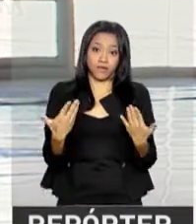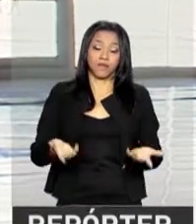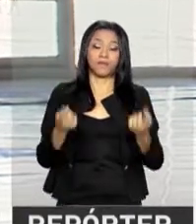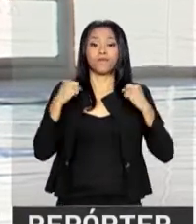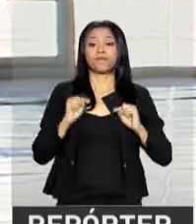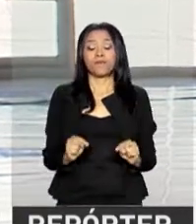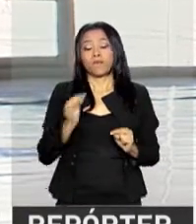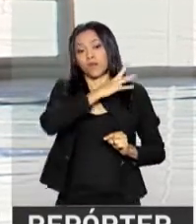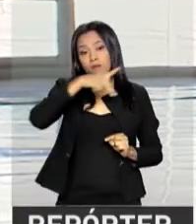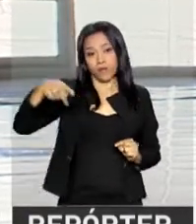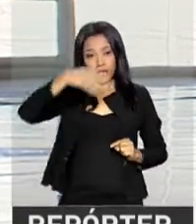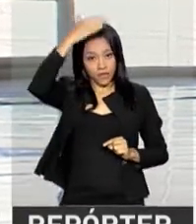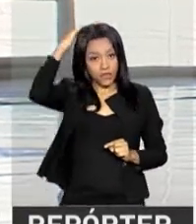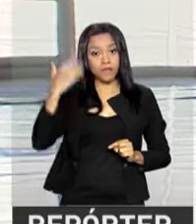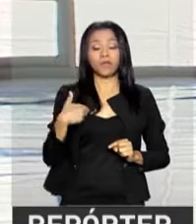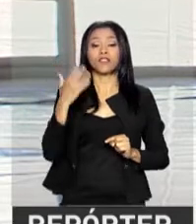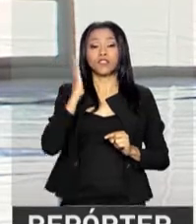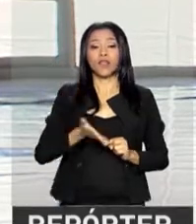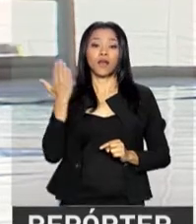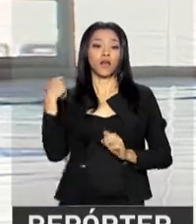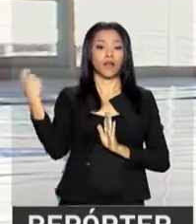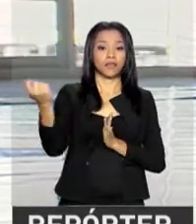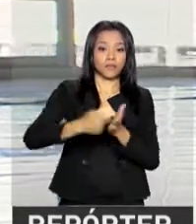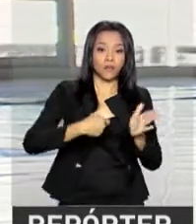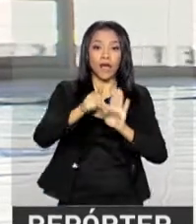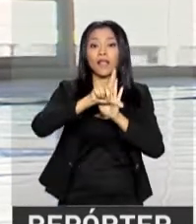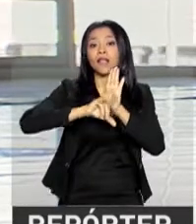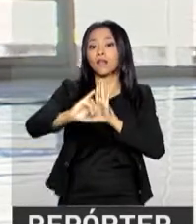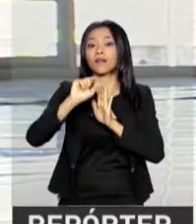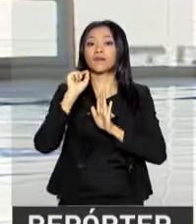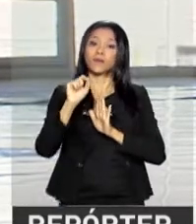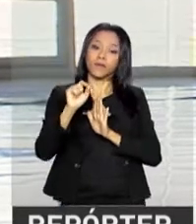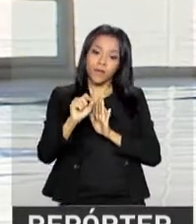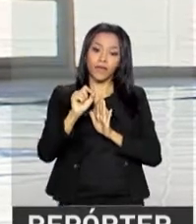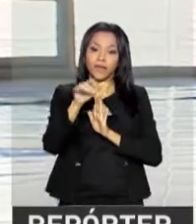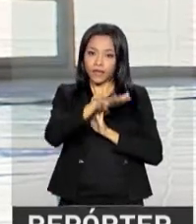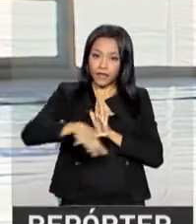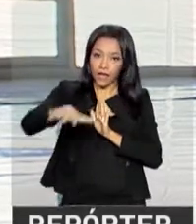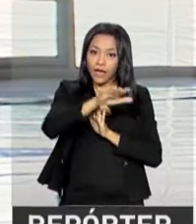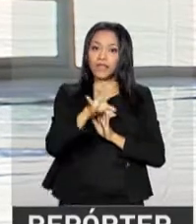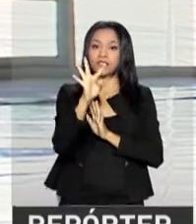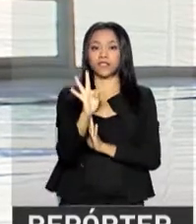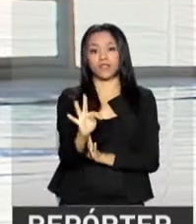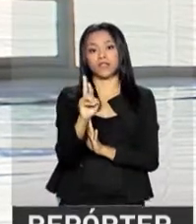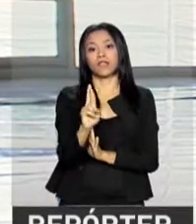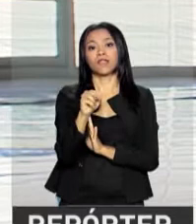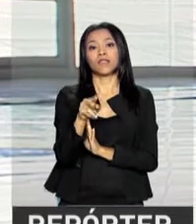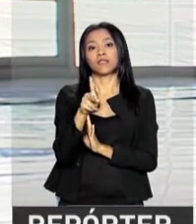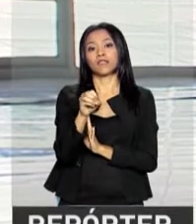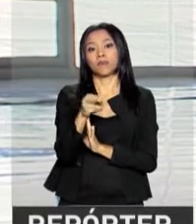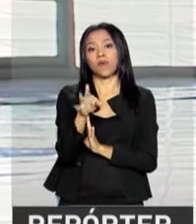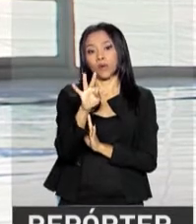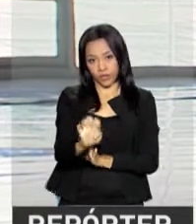presidente michel temer sancionou a lei que regulamenta e ser o serviço de transportes por aplicativo como uber cabe